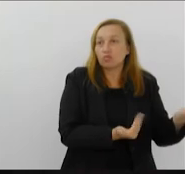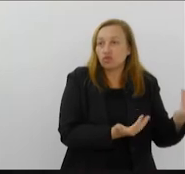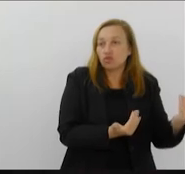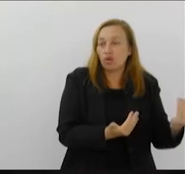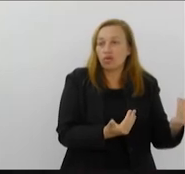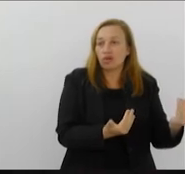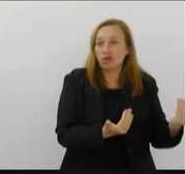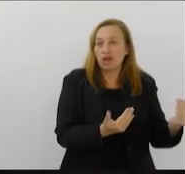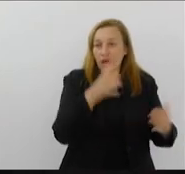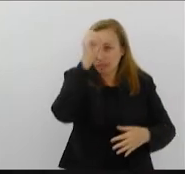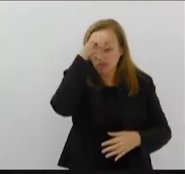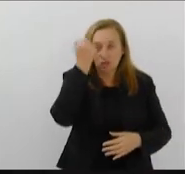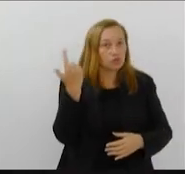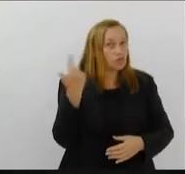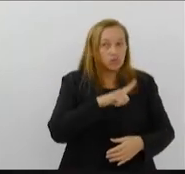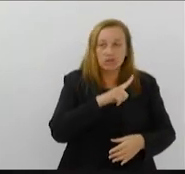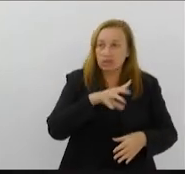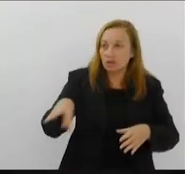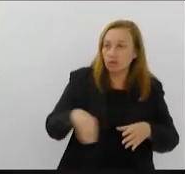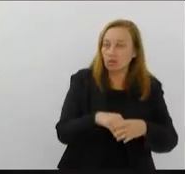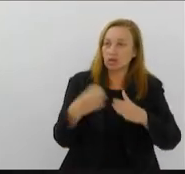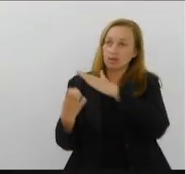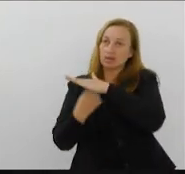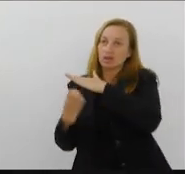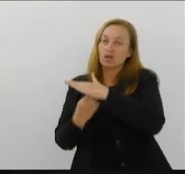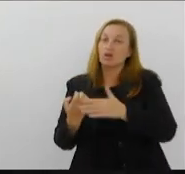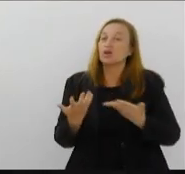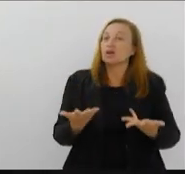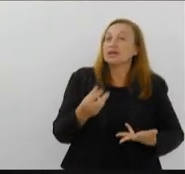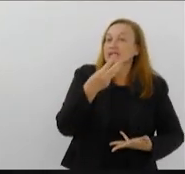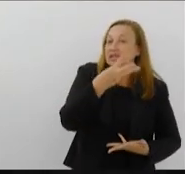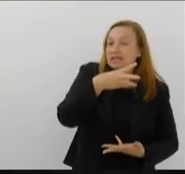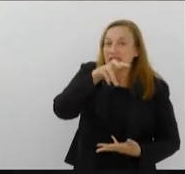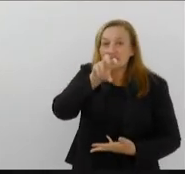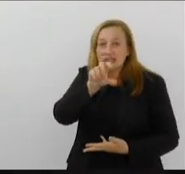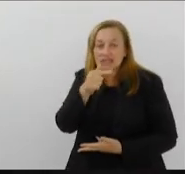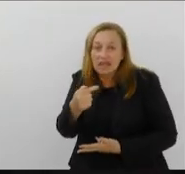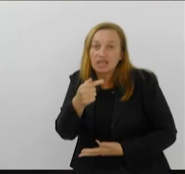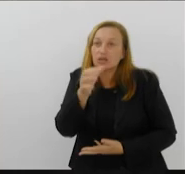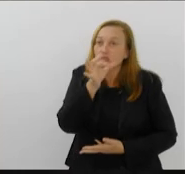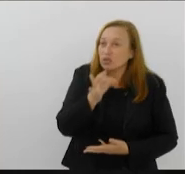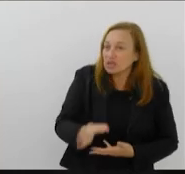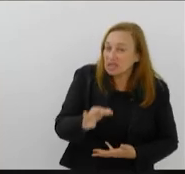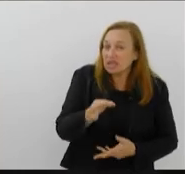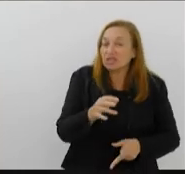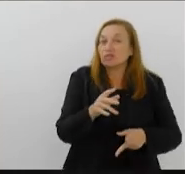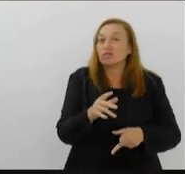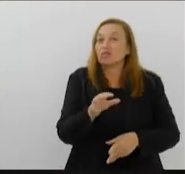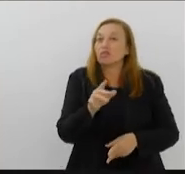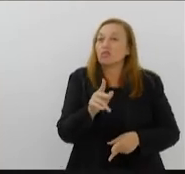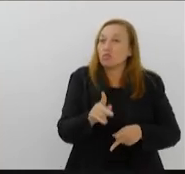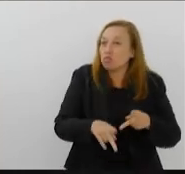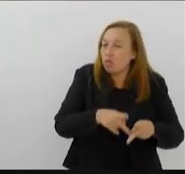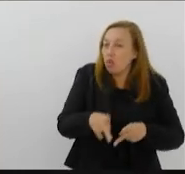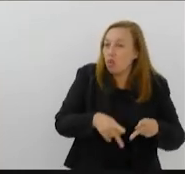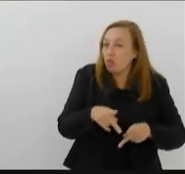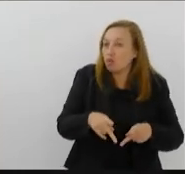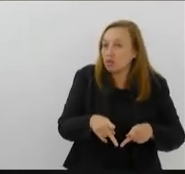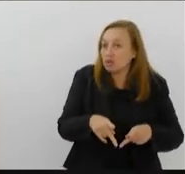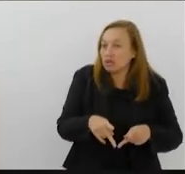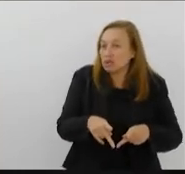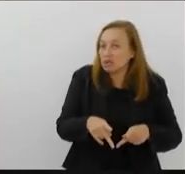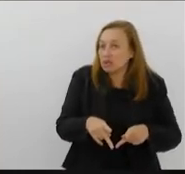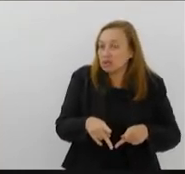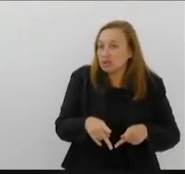se engajar. Com um ciclo de 37%, né, de uma população, que é 100-100, aprendi esse